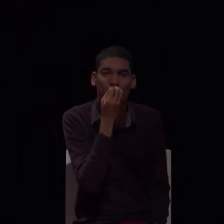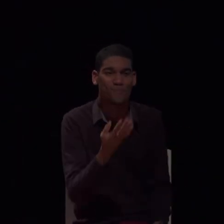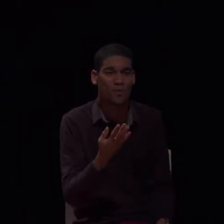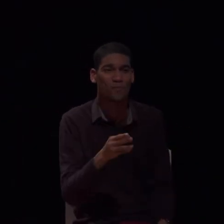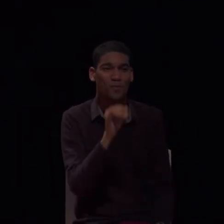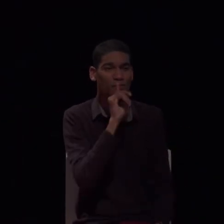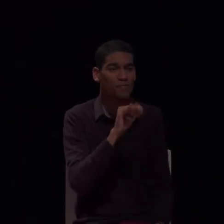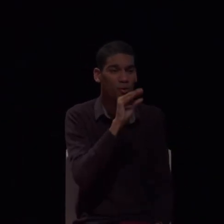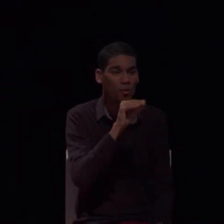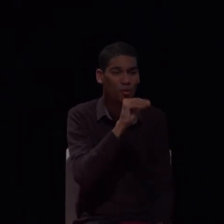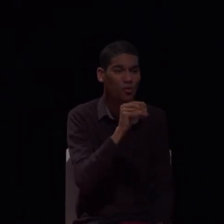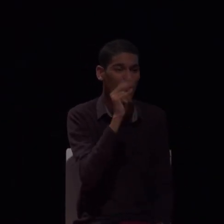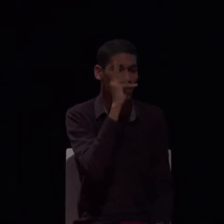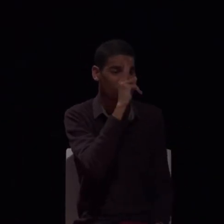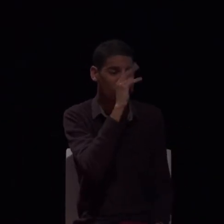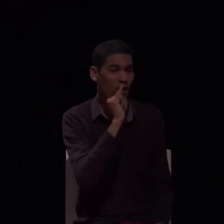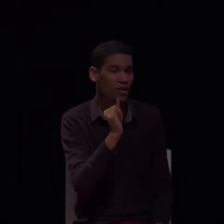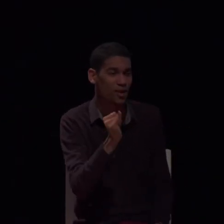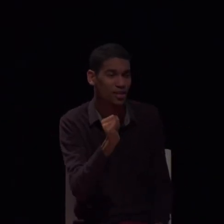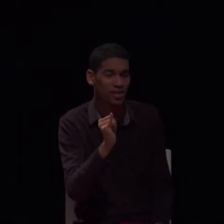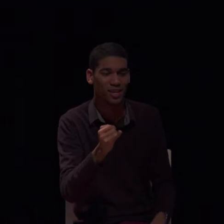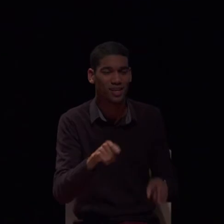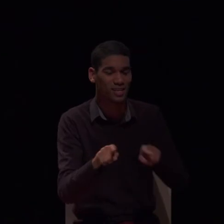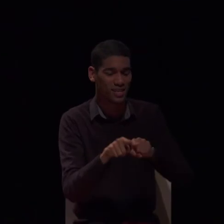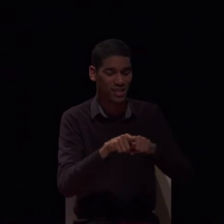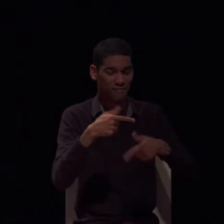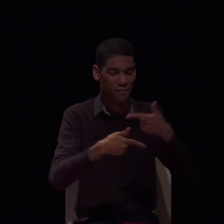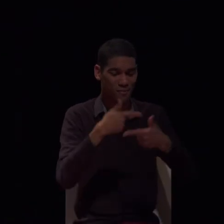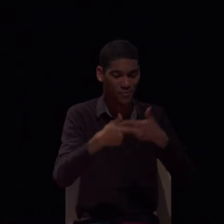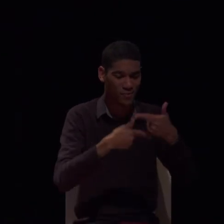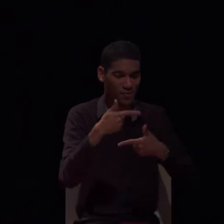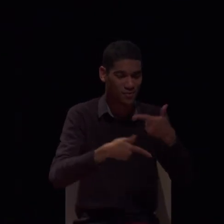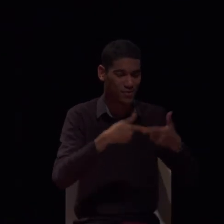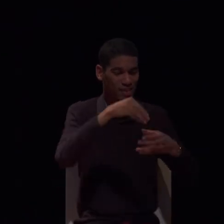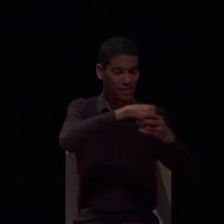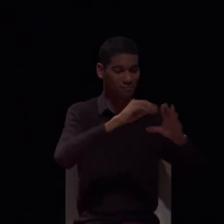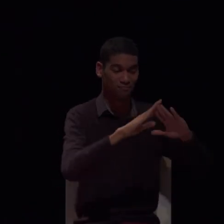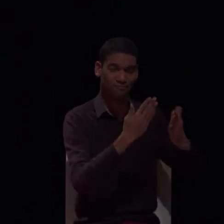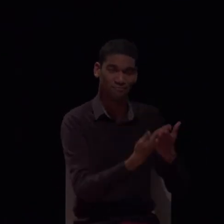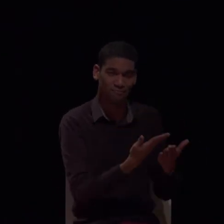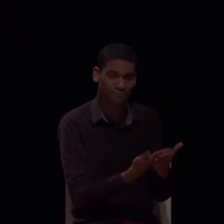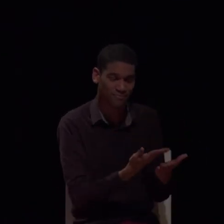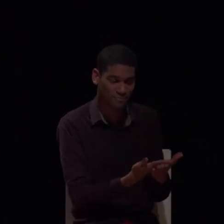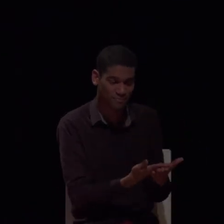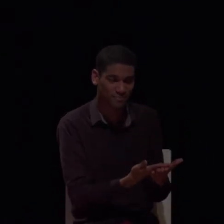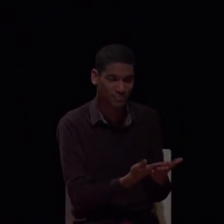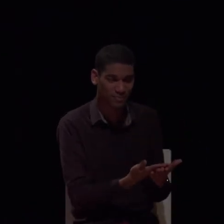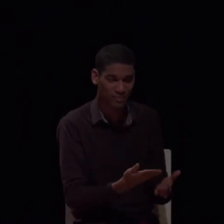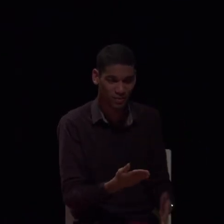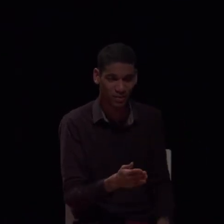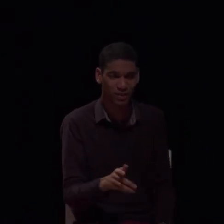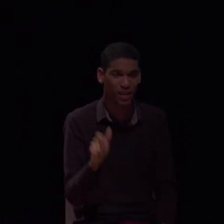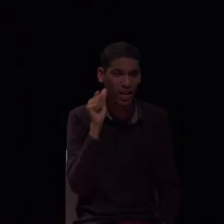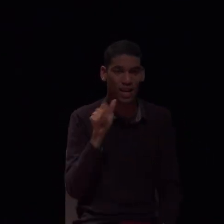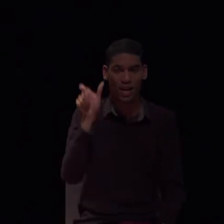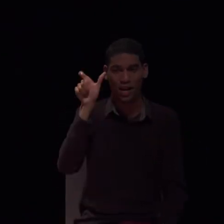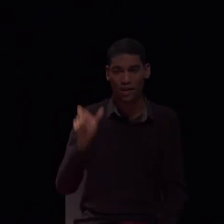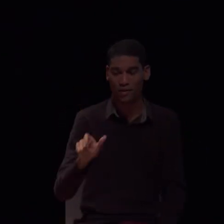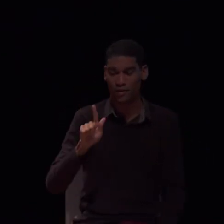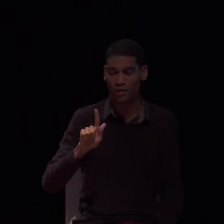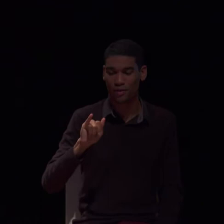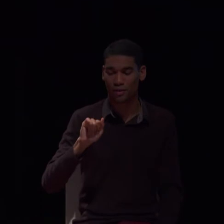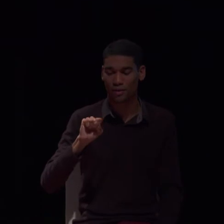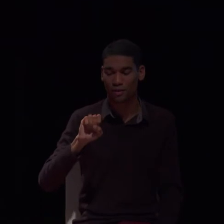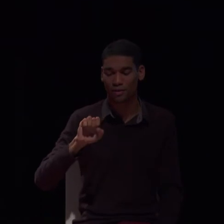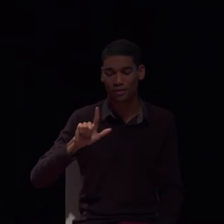oralidade ea atuação no ambiente escolar a giselda aqui é a minha parceira